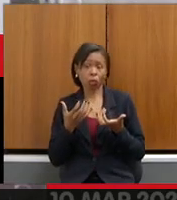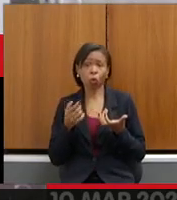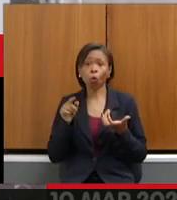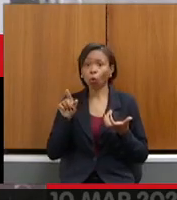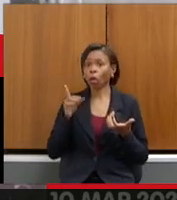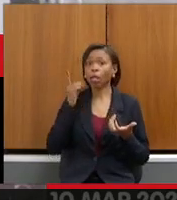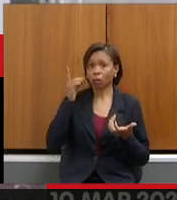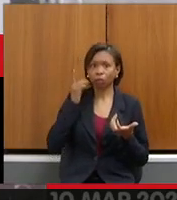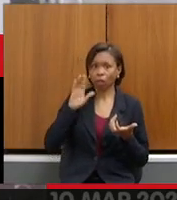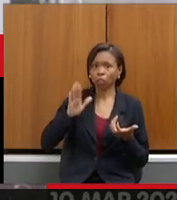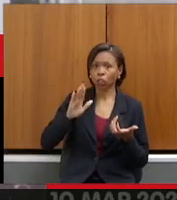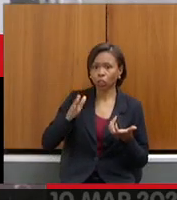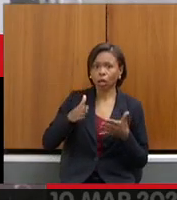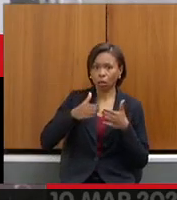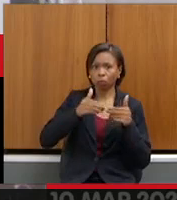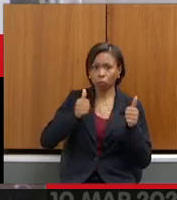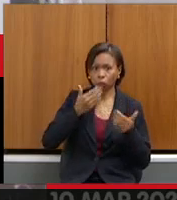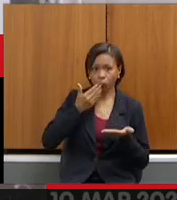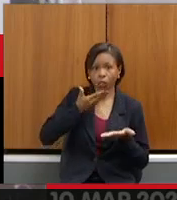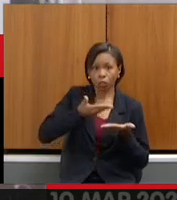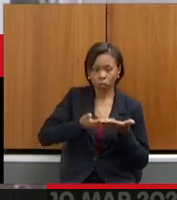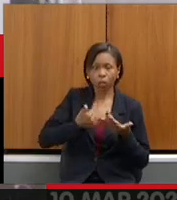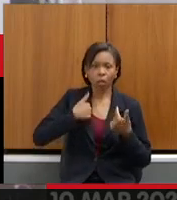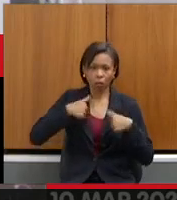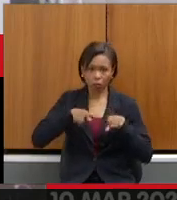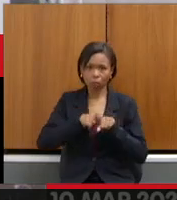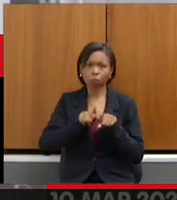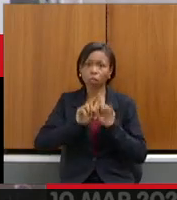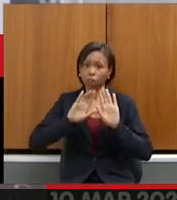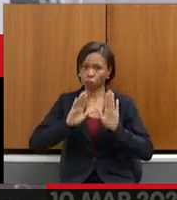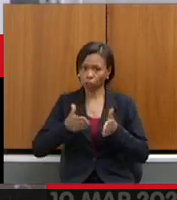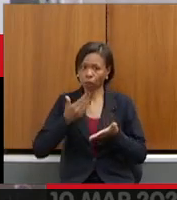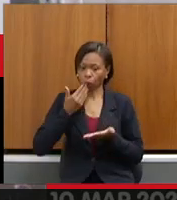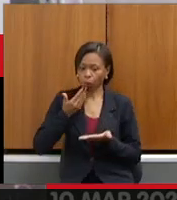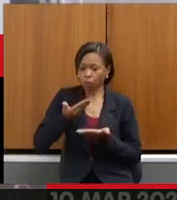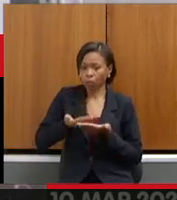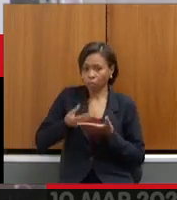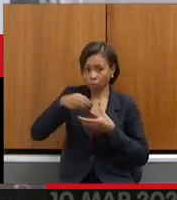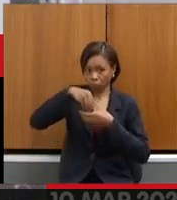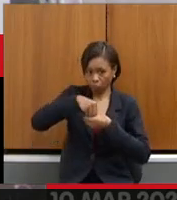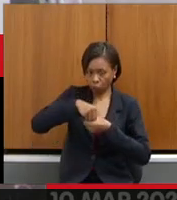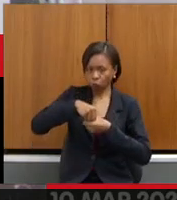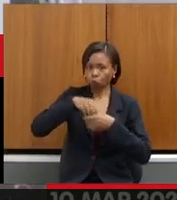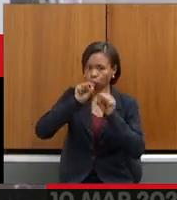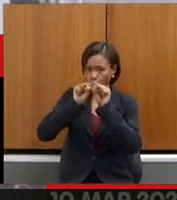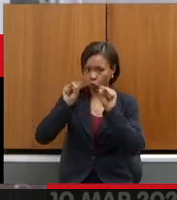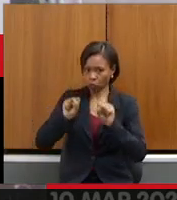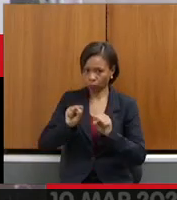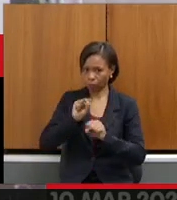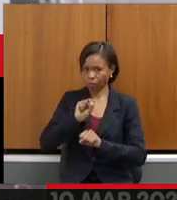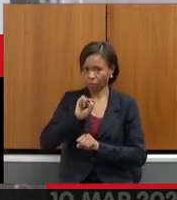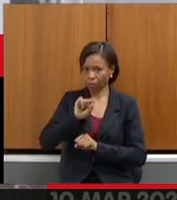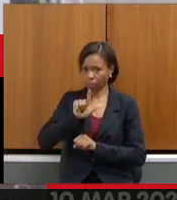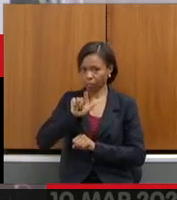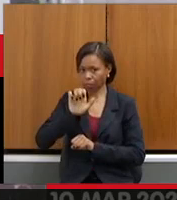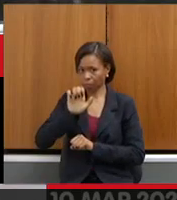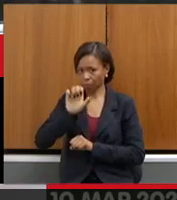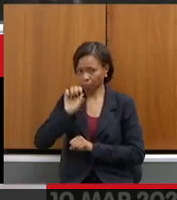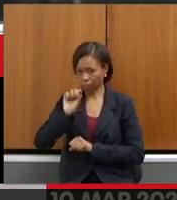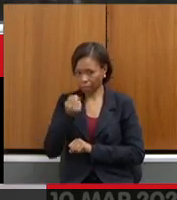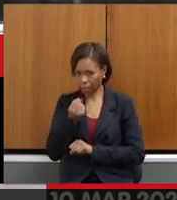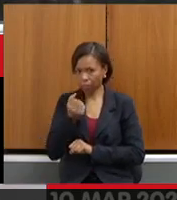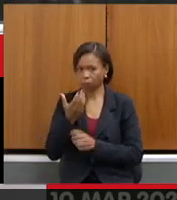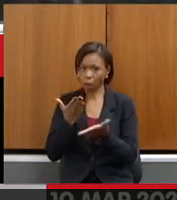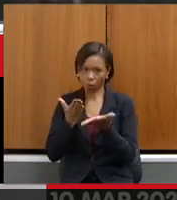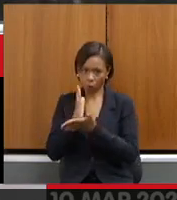o deputado que minha testa erp0 Eu tenho um requerimento protocolado no silegis esperando para aprovação na casa